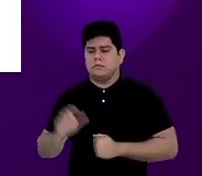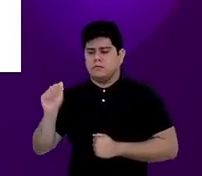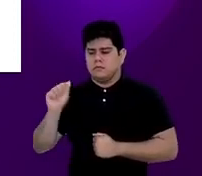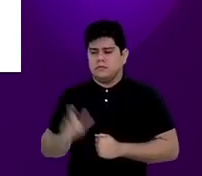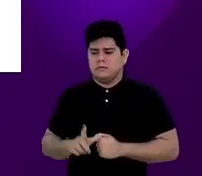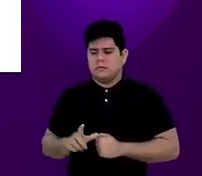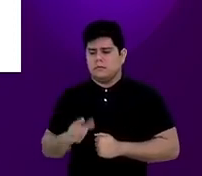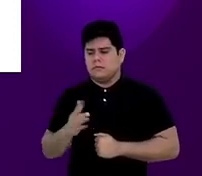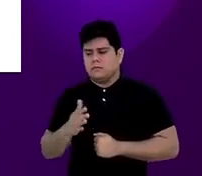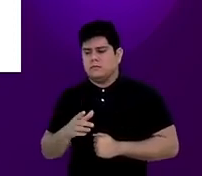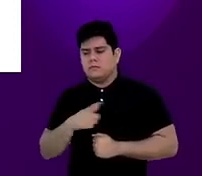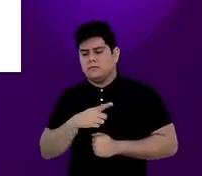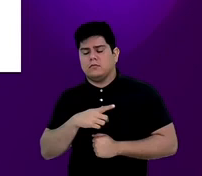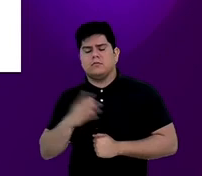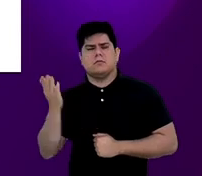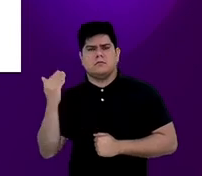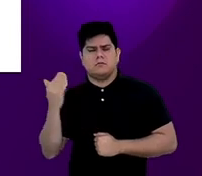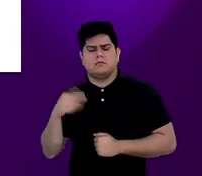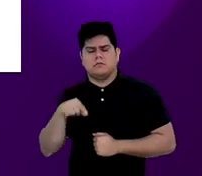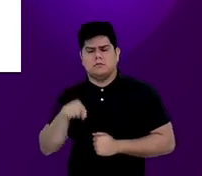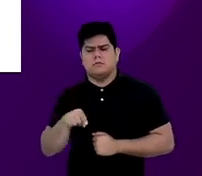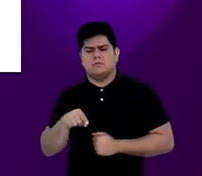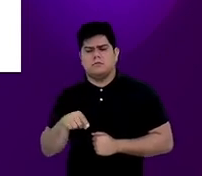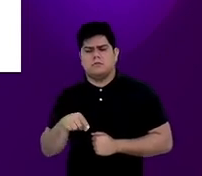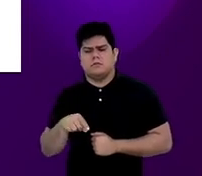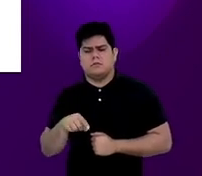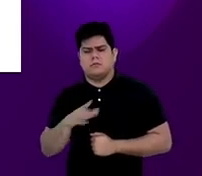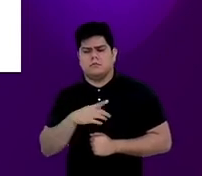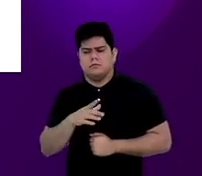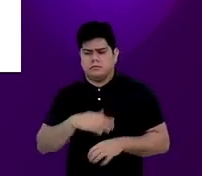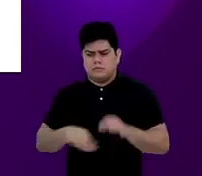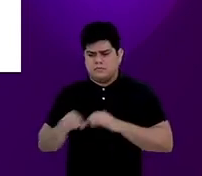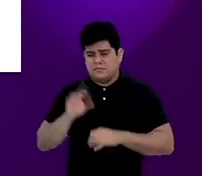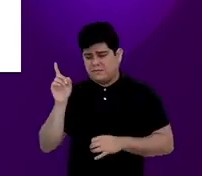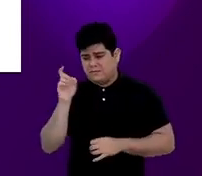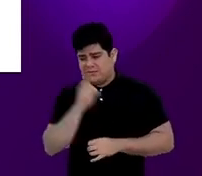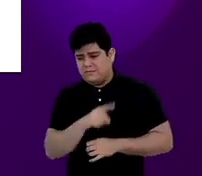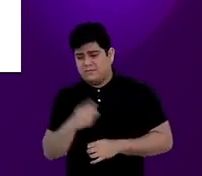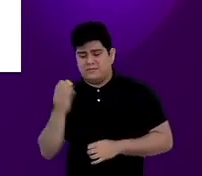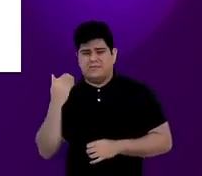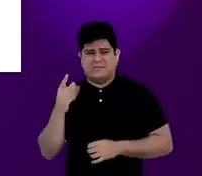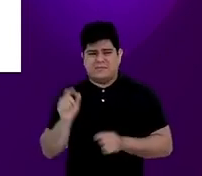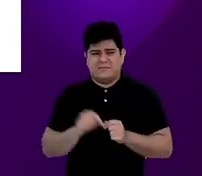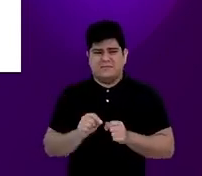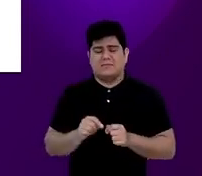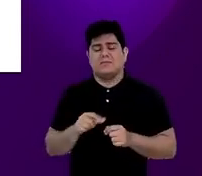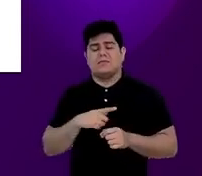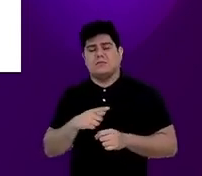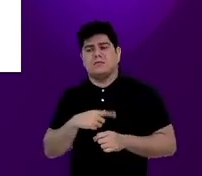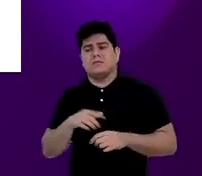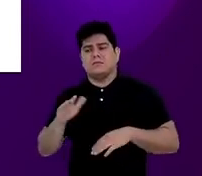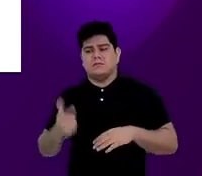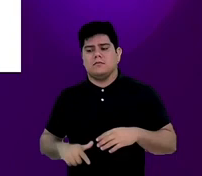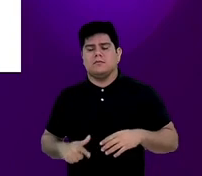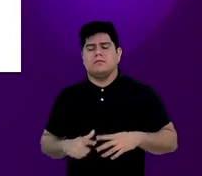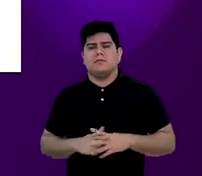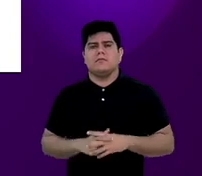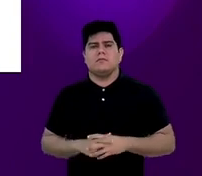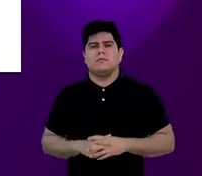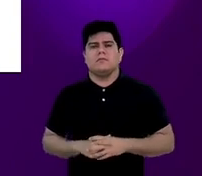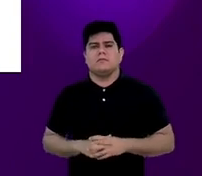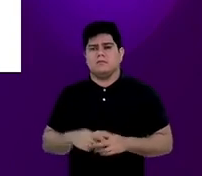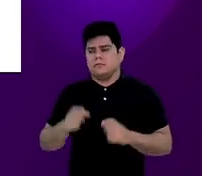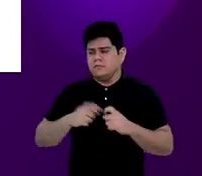tecnésio. É uma técnica muito mais elaborada, mais difícil de você fazer, demanda você ir na